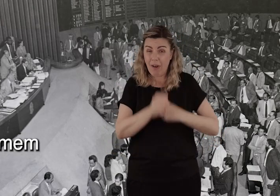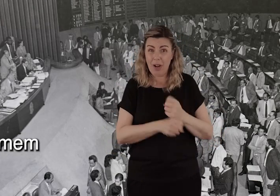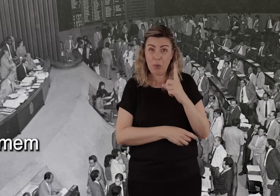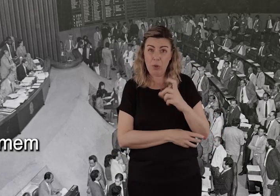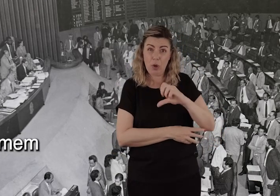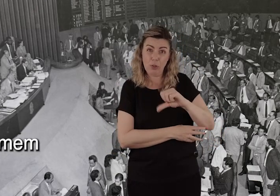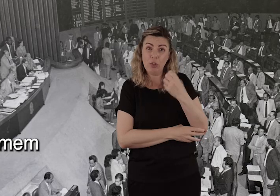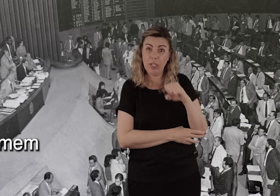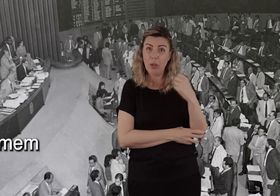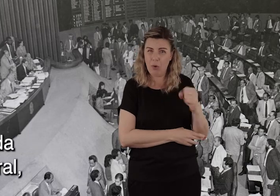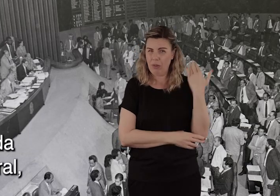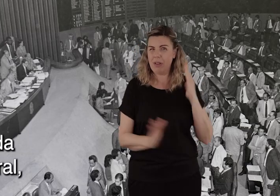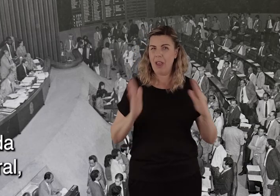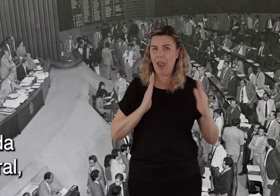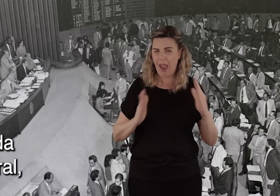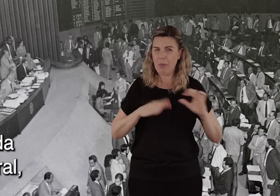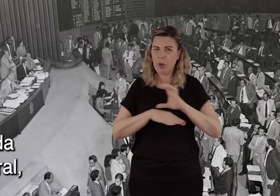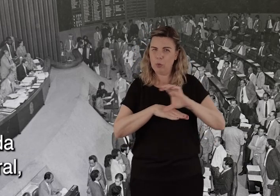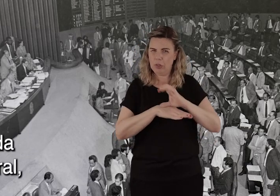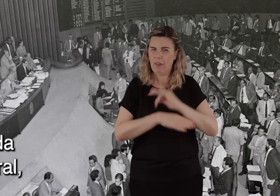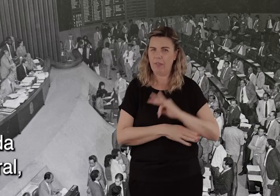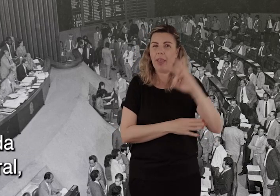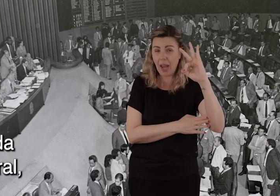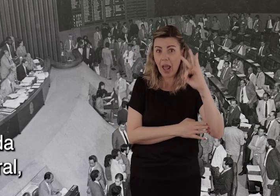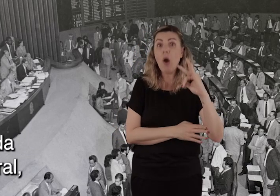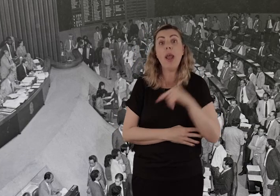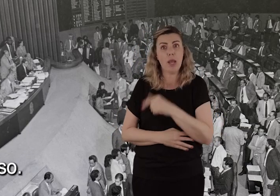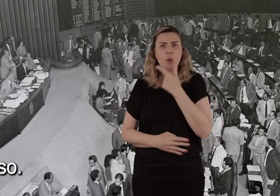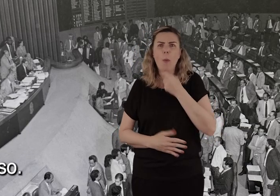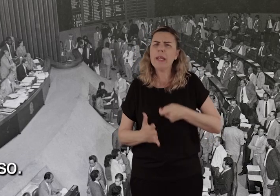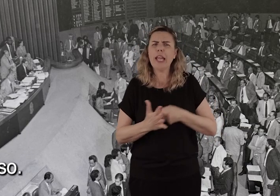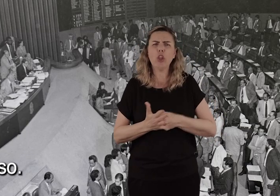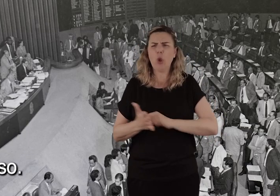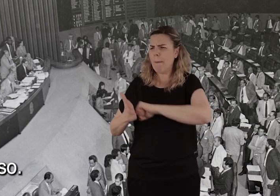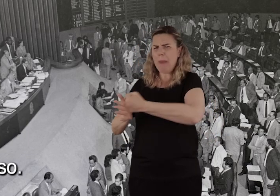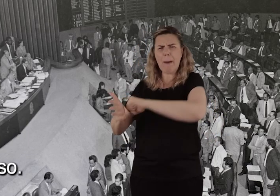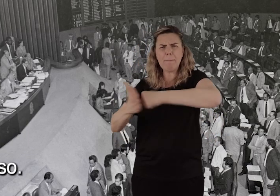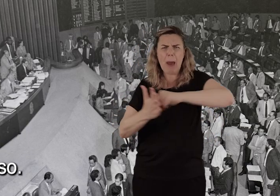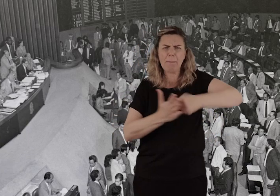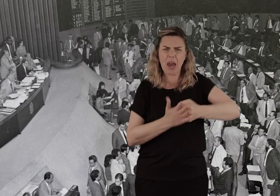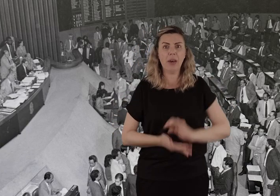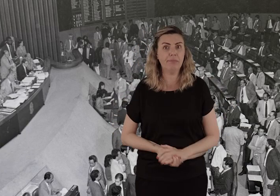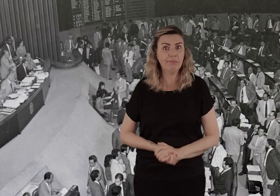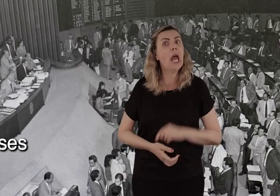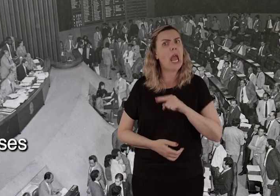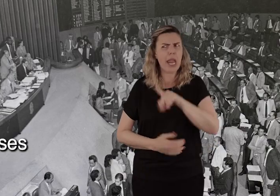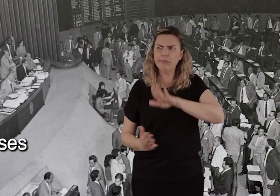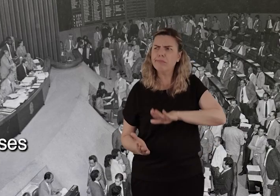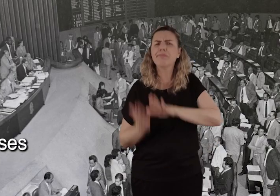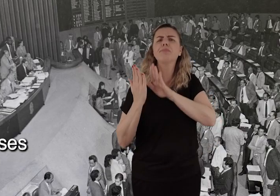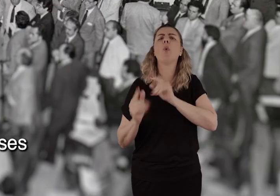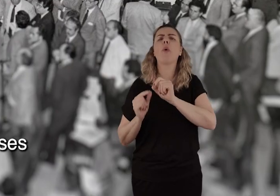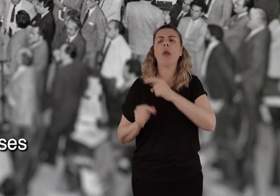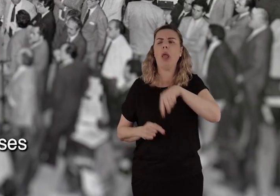em 1988, quando foi elaborada a Constituição Federal, tentou barrar tudo isso. Fotos em preto e branco do plenário lotado.